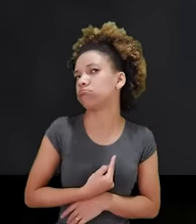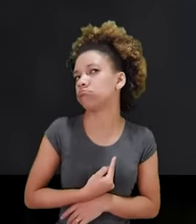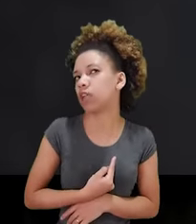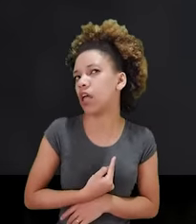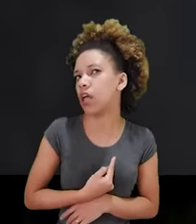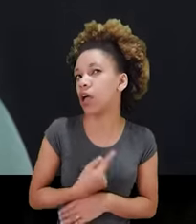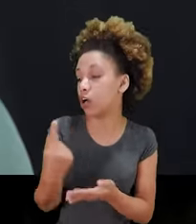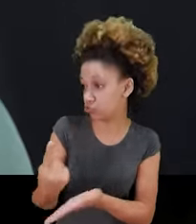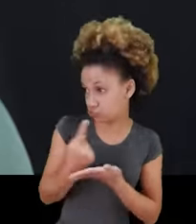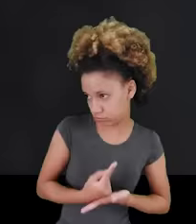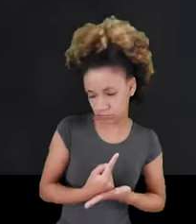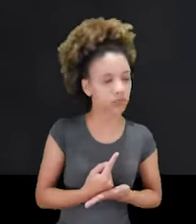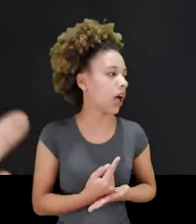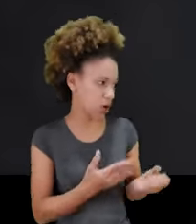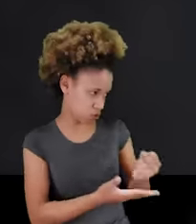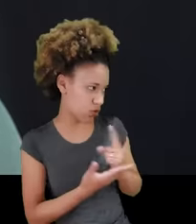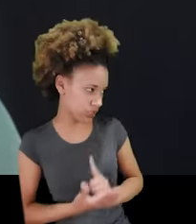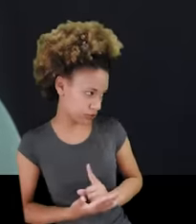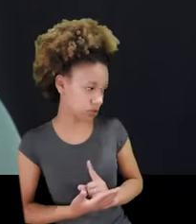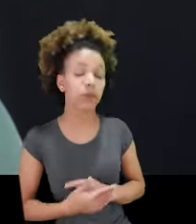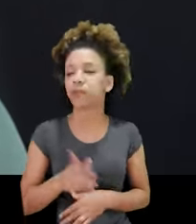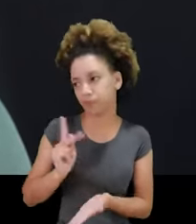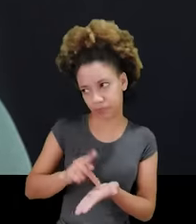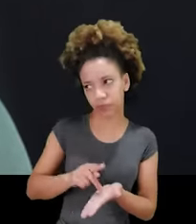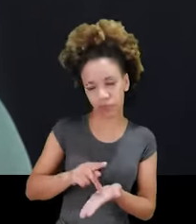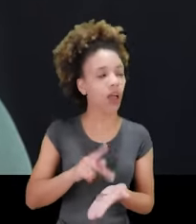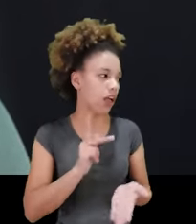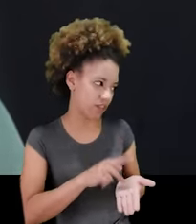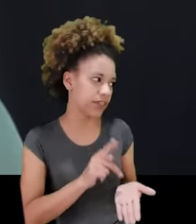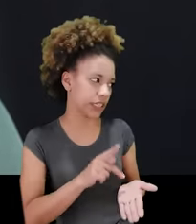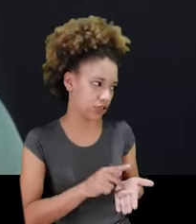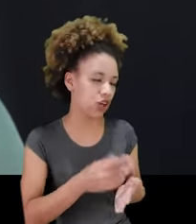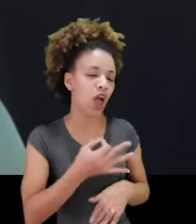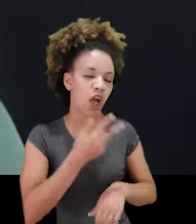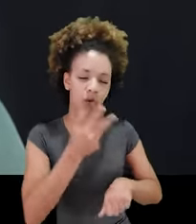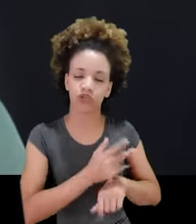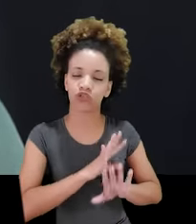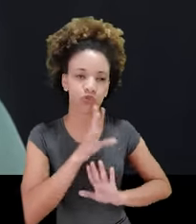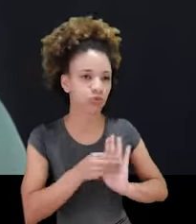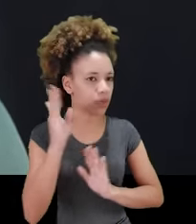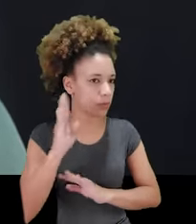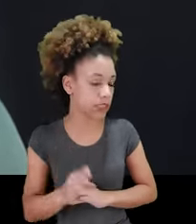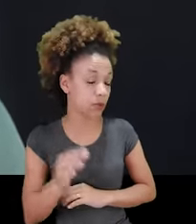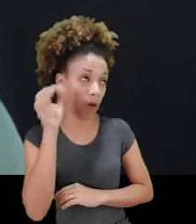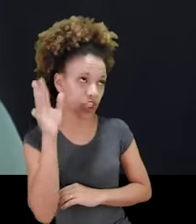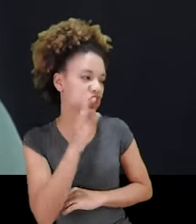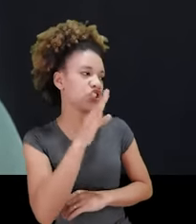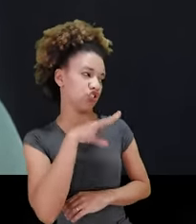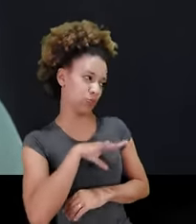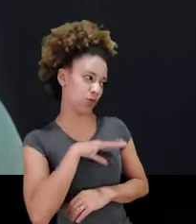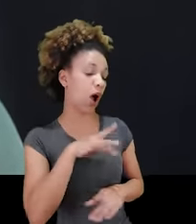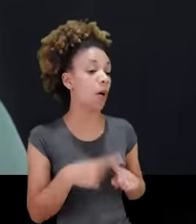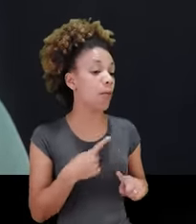Nós somos muito generosos, acolhedores e generosos. Isso é verdade. E aí eu vou falar, é um achismo que quebra de tudo que a gente tem no Brasil sobre Portugal. Porque a gente